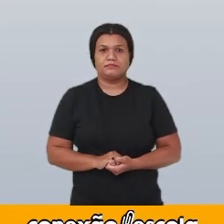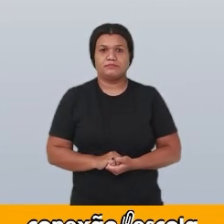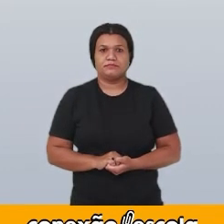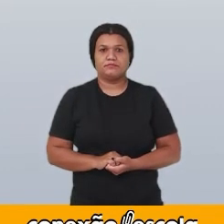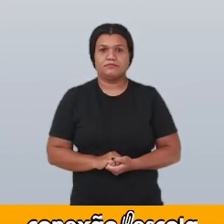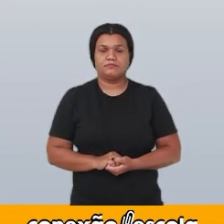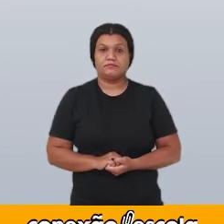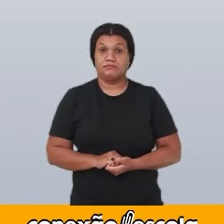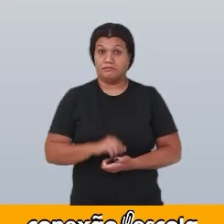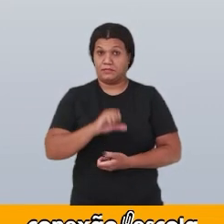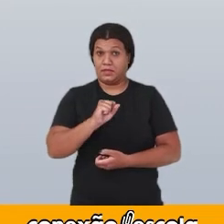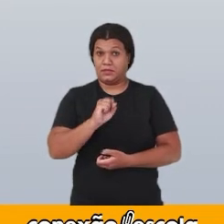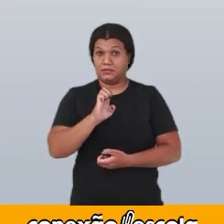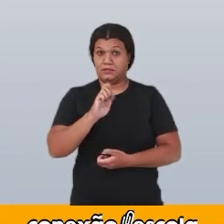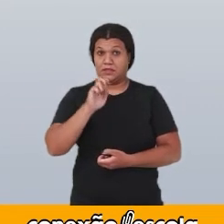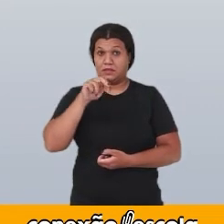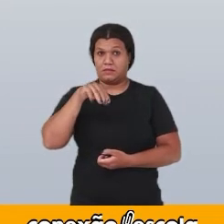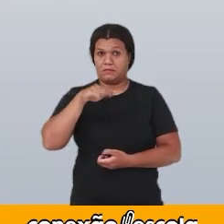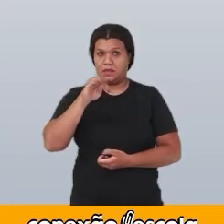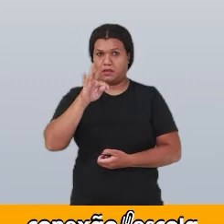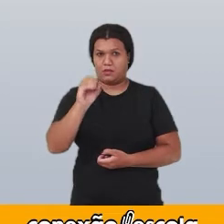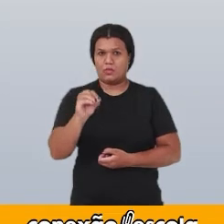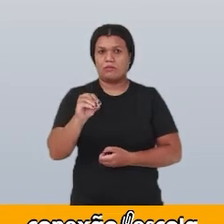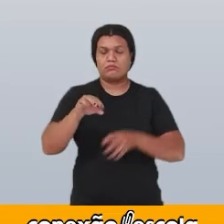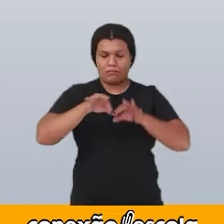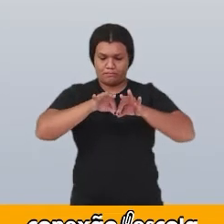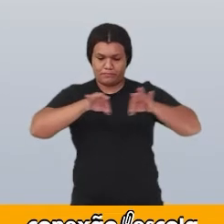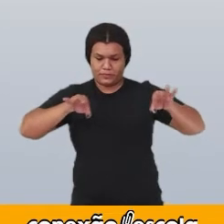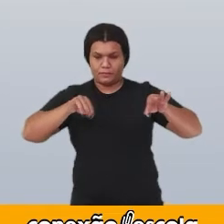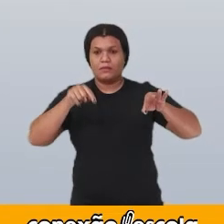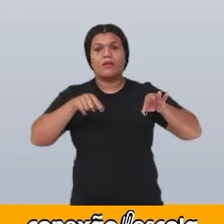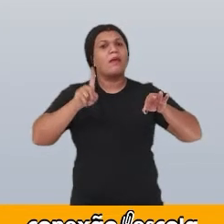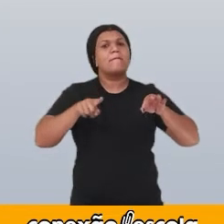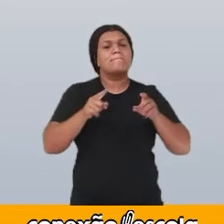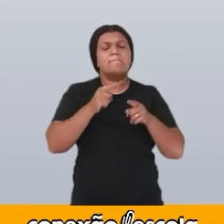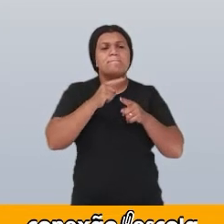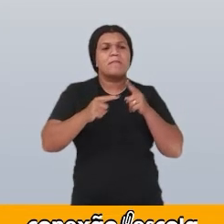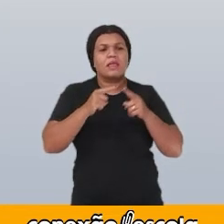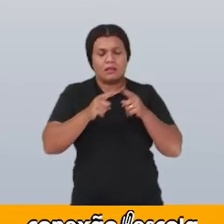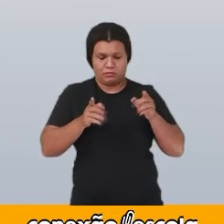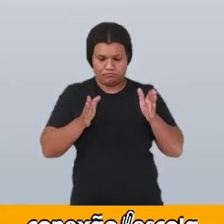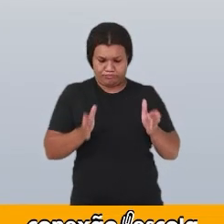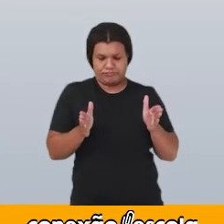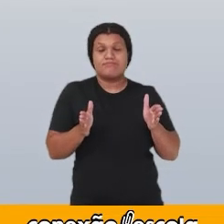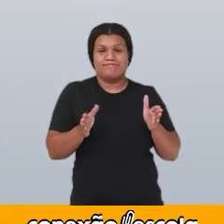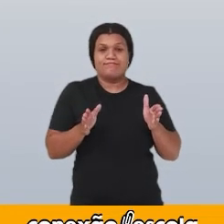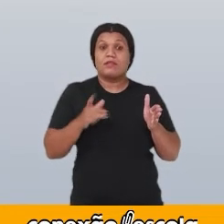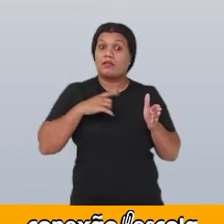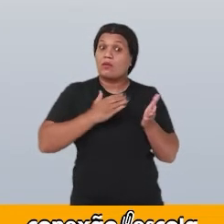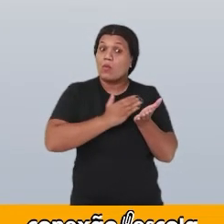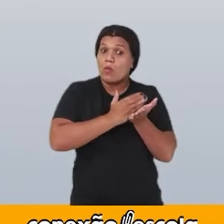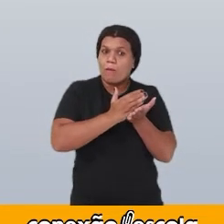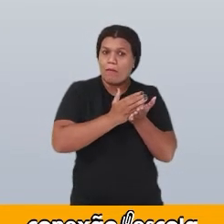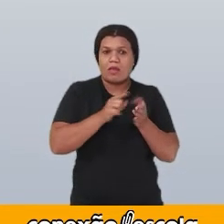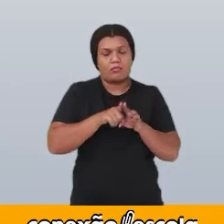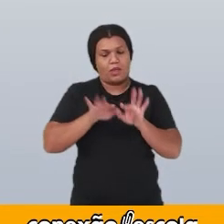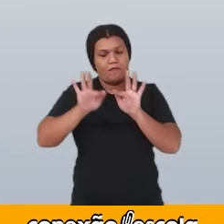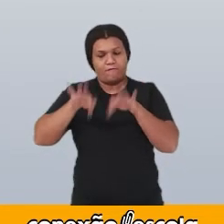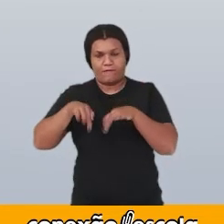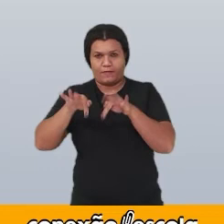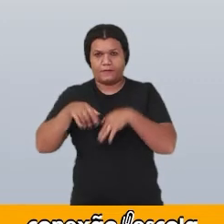Segmento de reta. Segmento de reta é uma parte da reta que tem um ponto inicial e um ponto